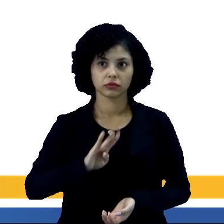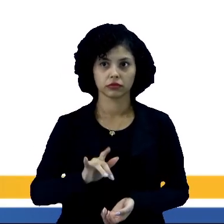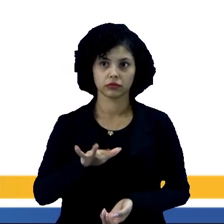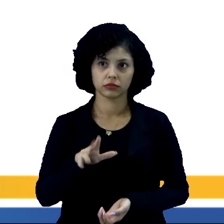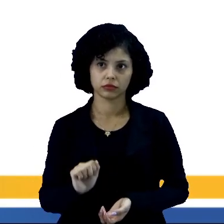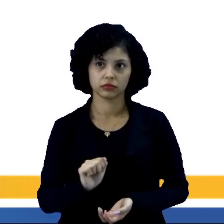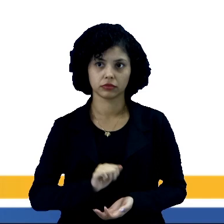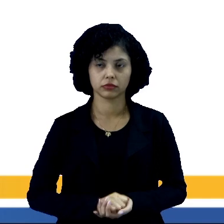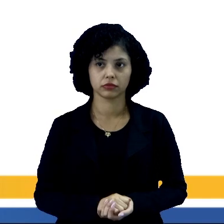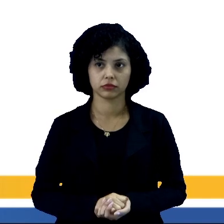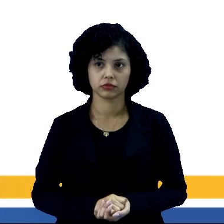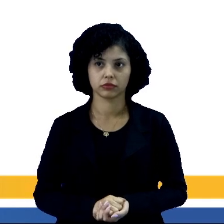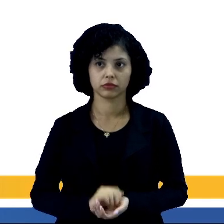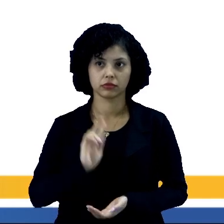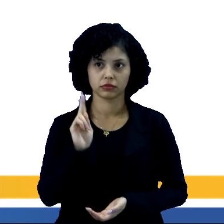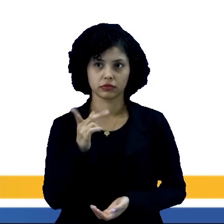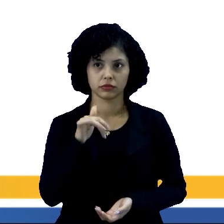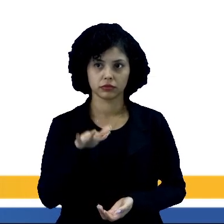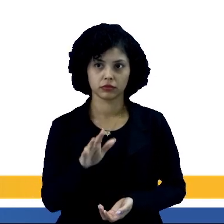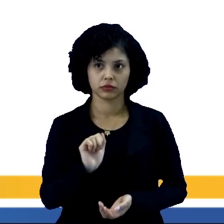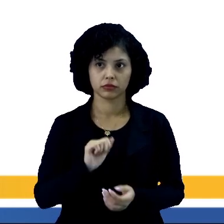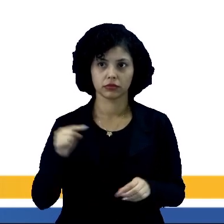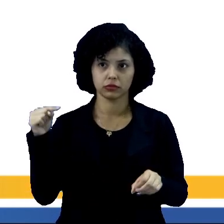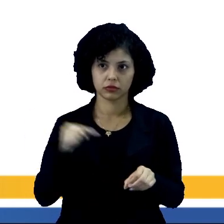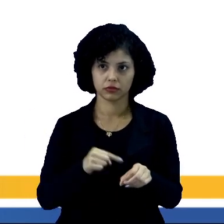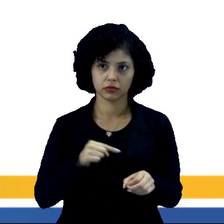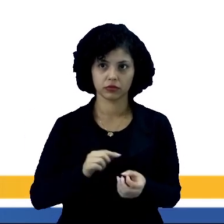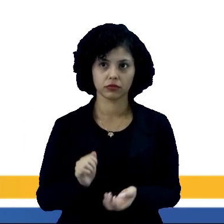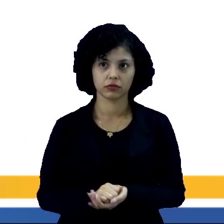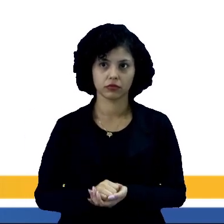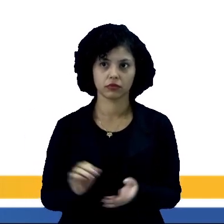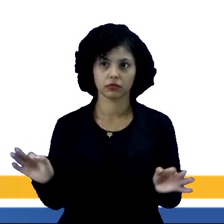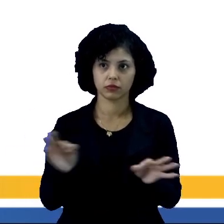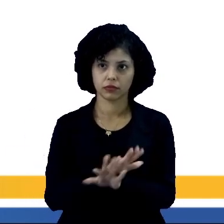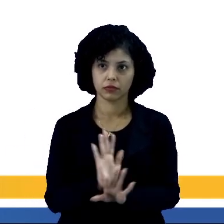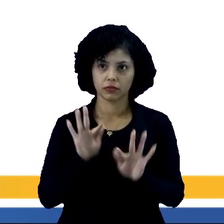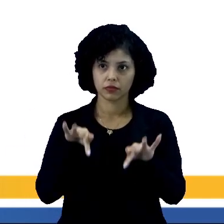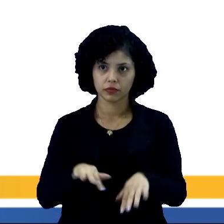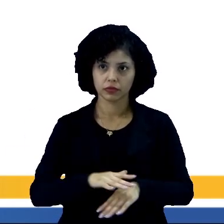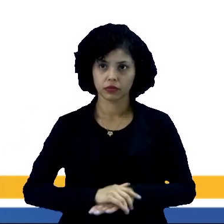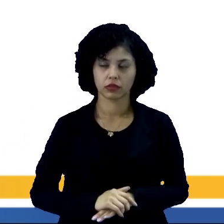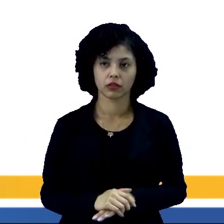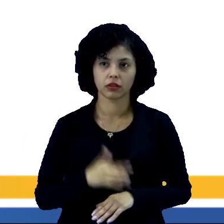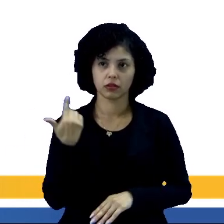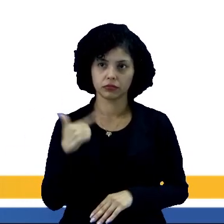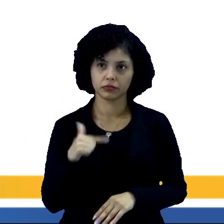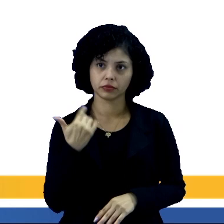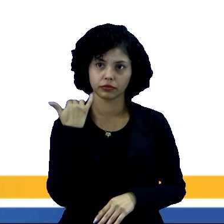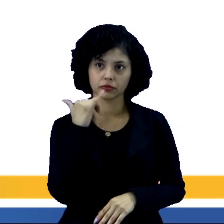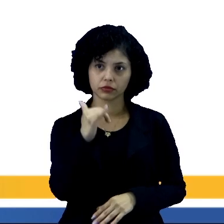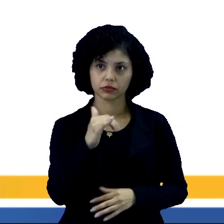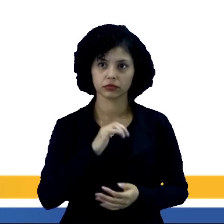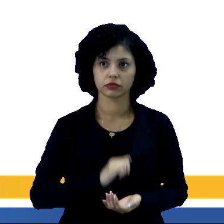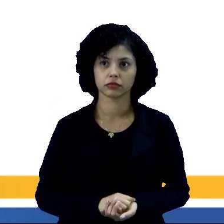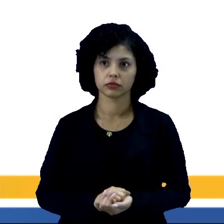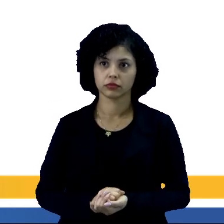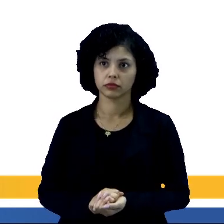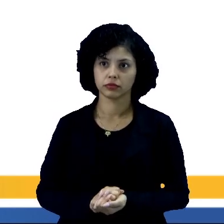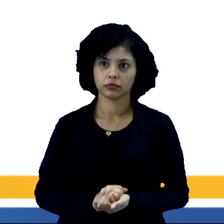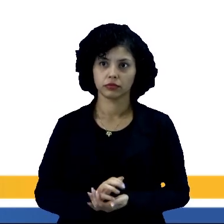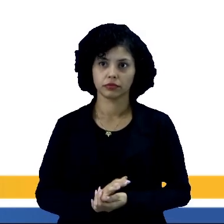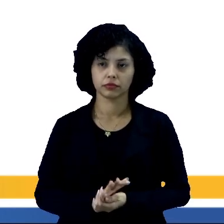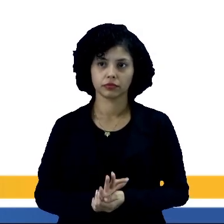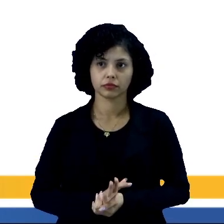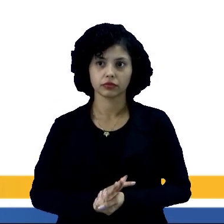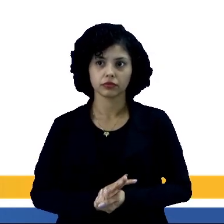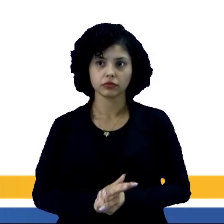de anos, os estoques de hidrogênio do núcleo solar vão acabar, não existindo então energia suficiente